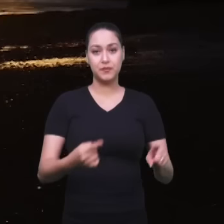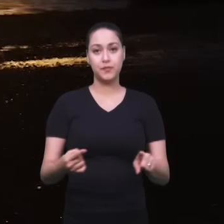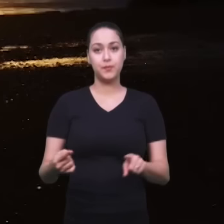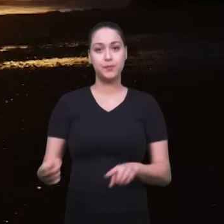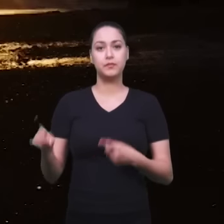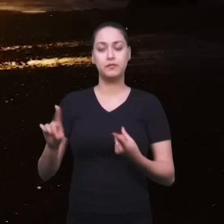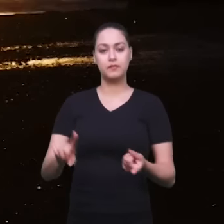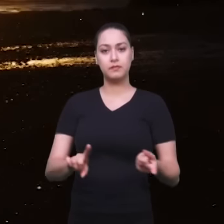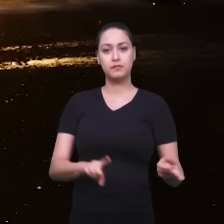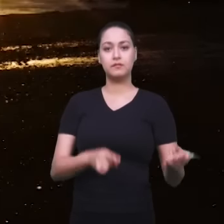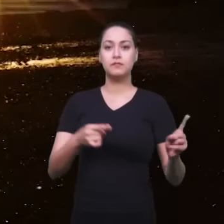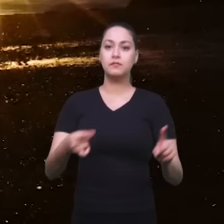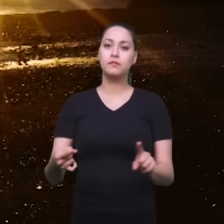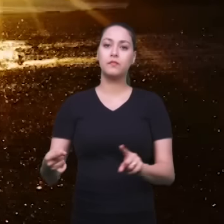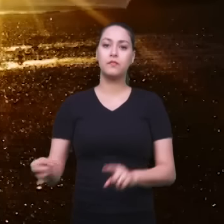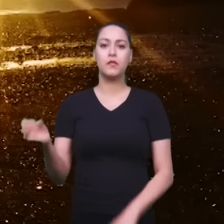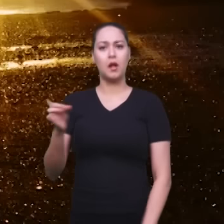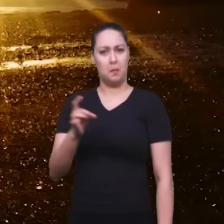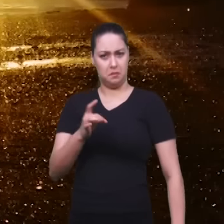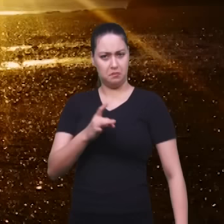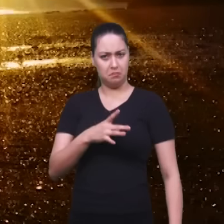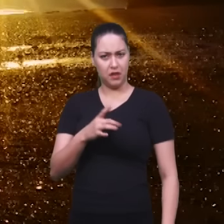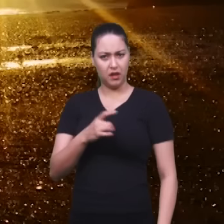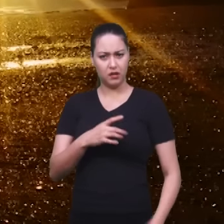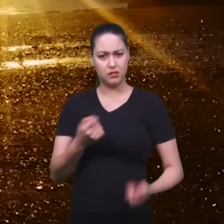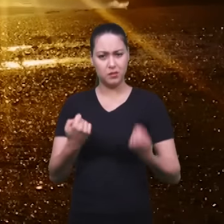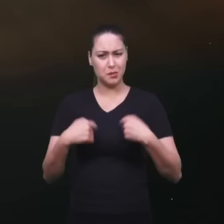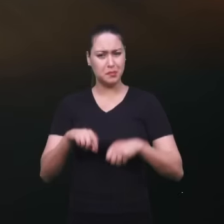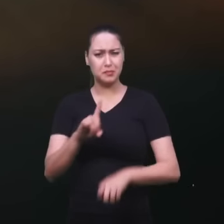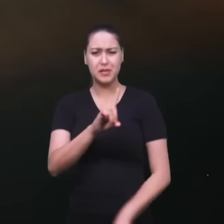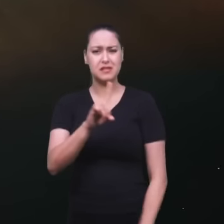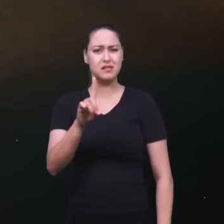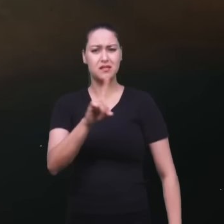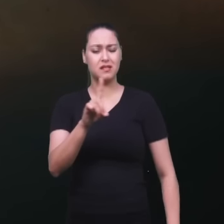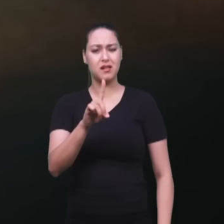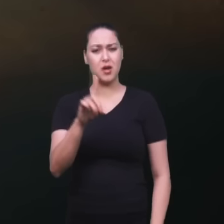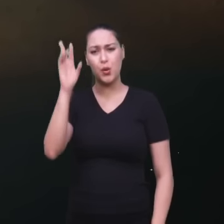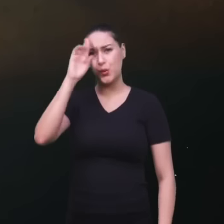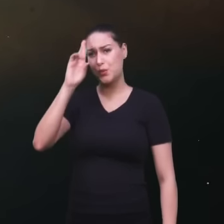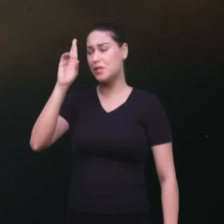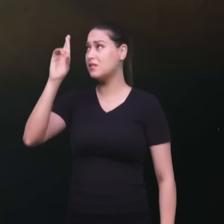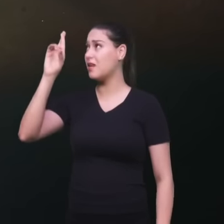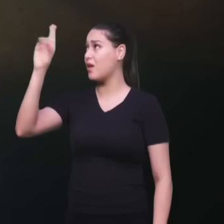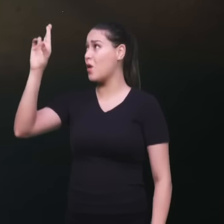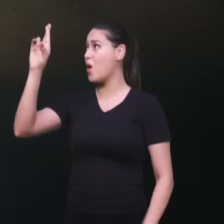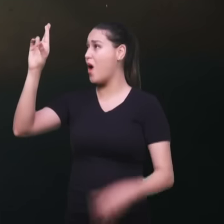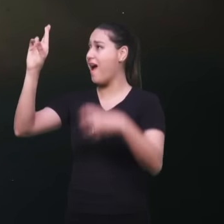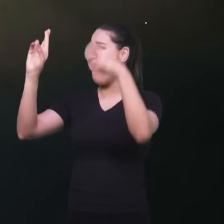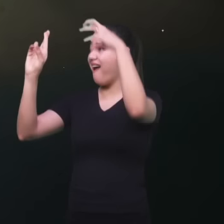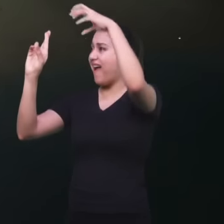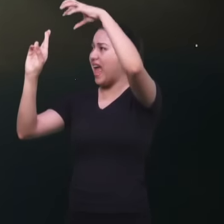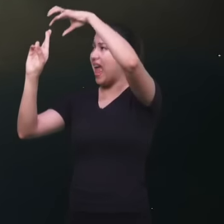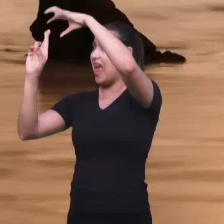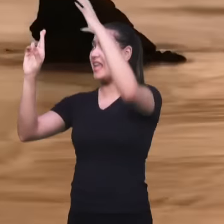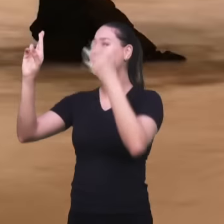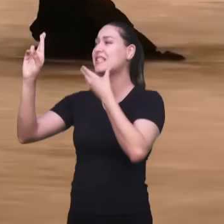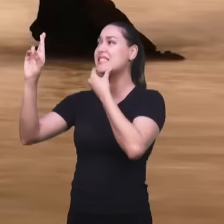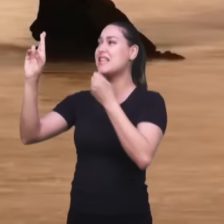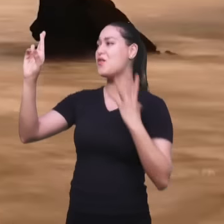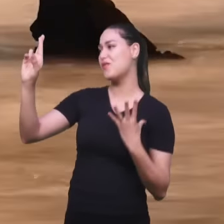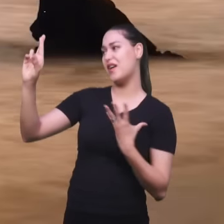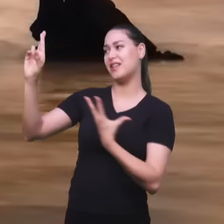Não há o que temer Tu és meu Rei, Salvador